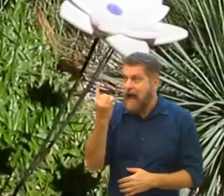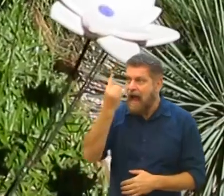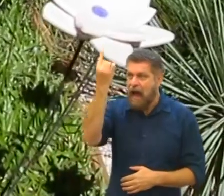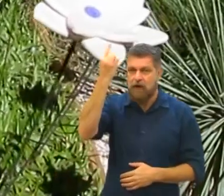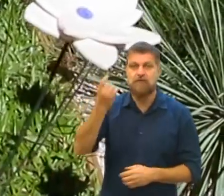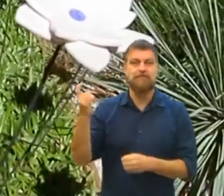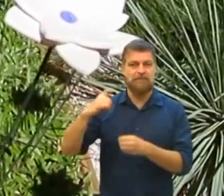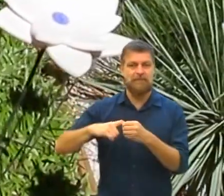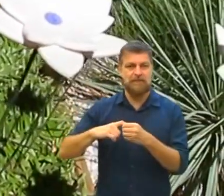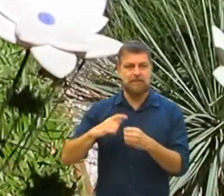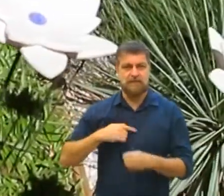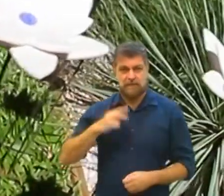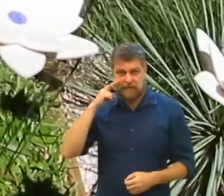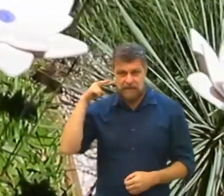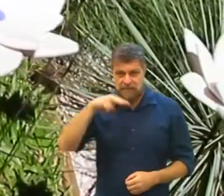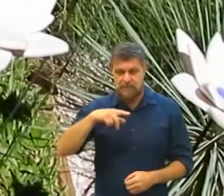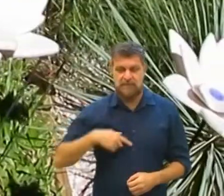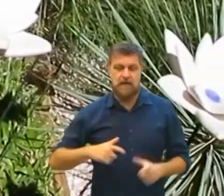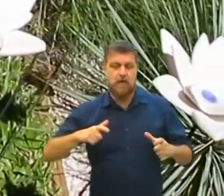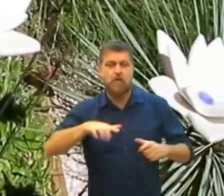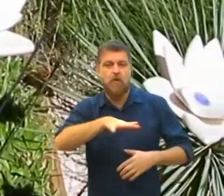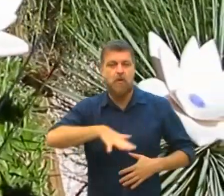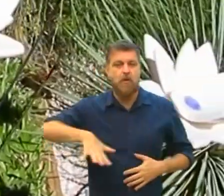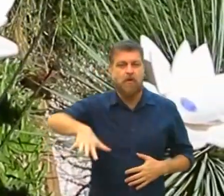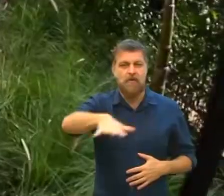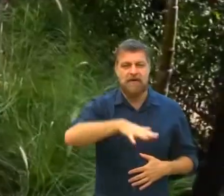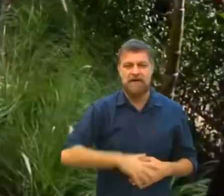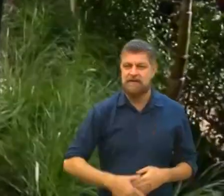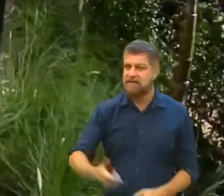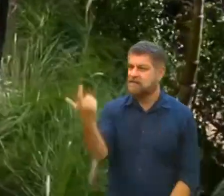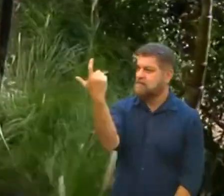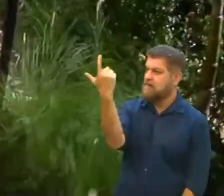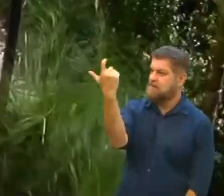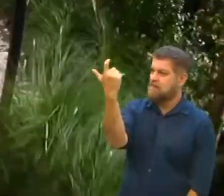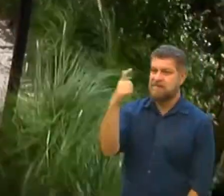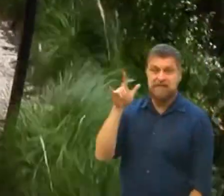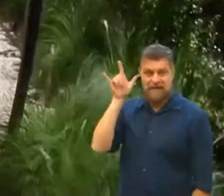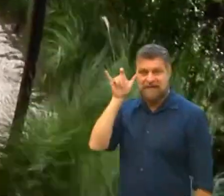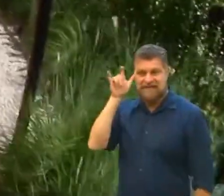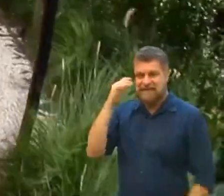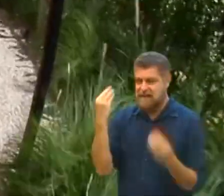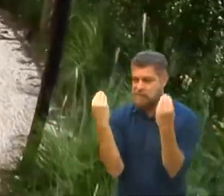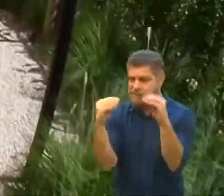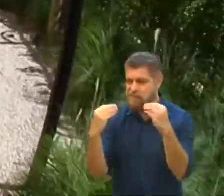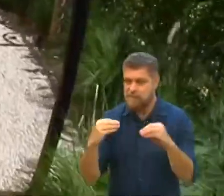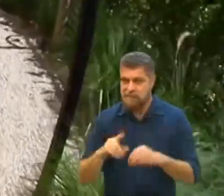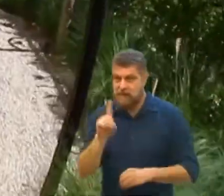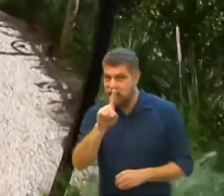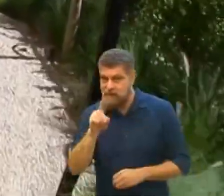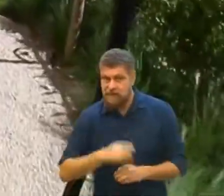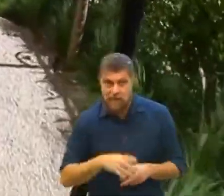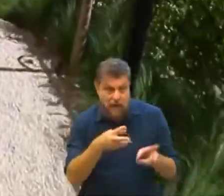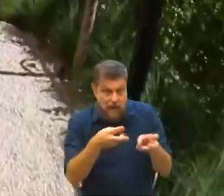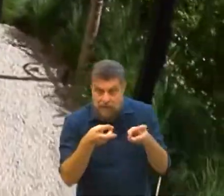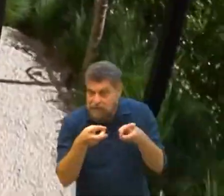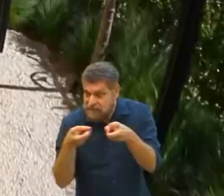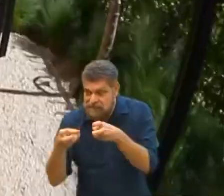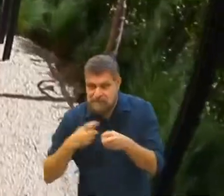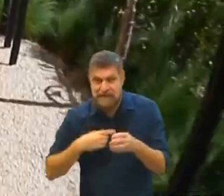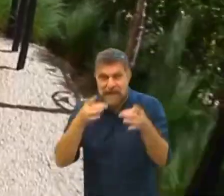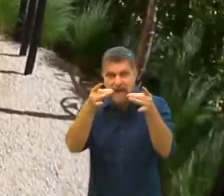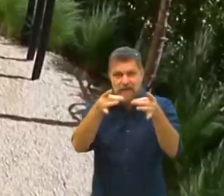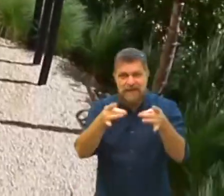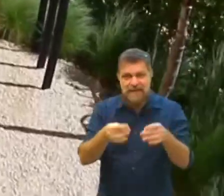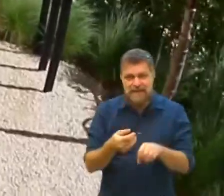voltem. E do lado de fora, se quiser um espaço, digamos assim, instagramável, logo na entrada, não deixe de reparar nos